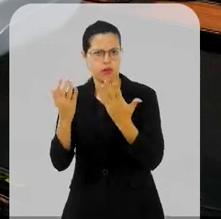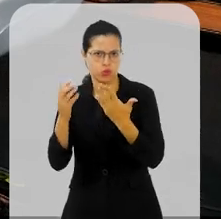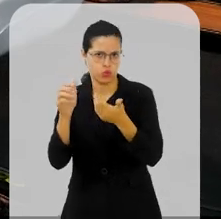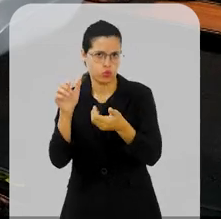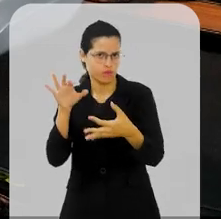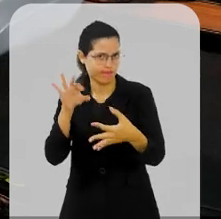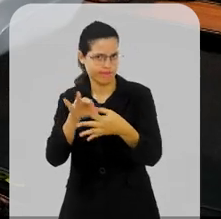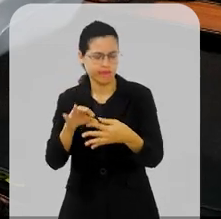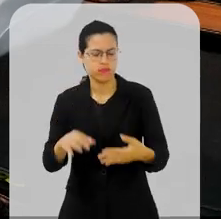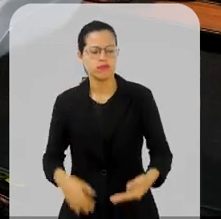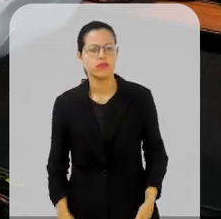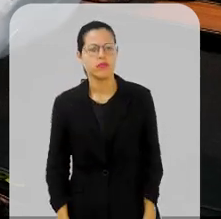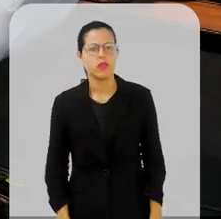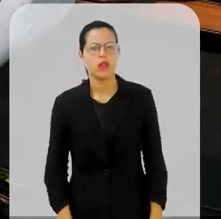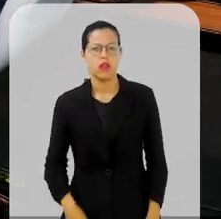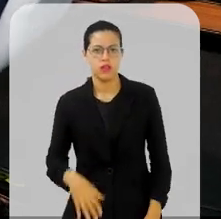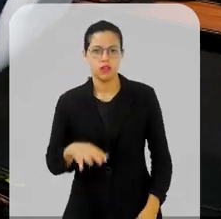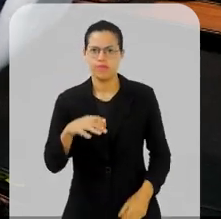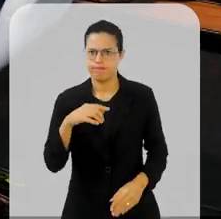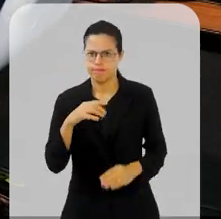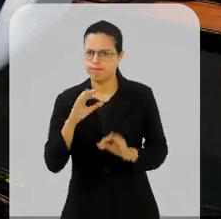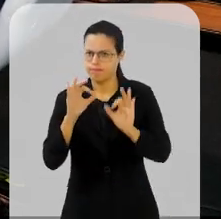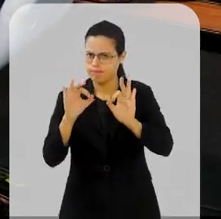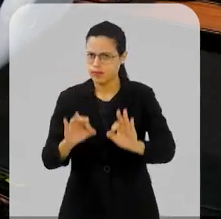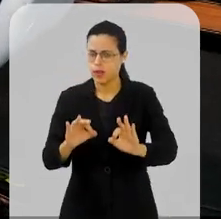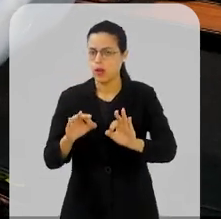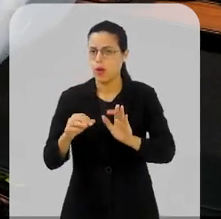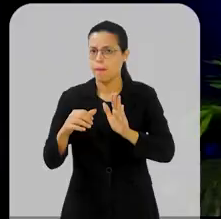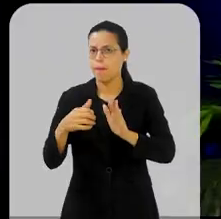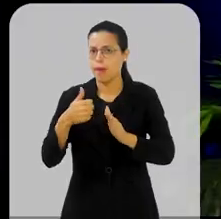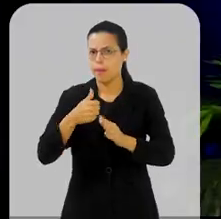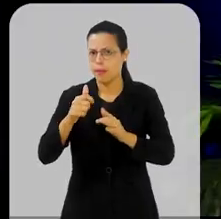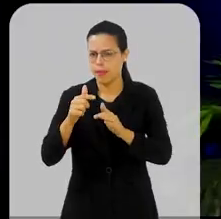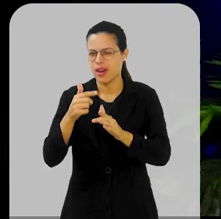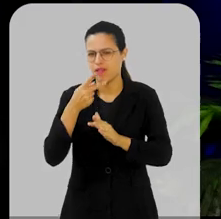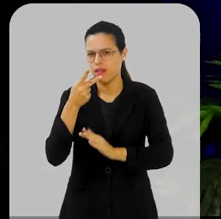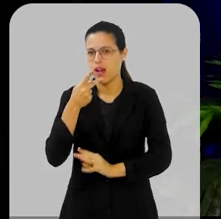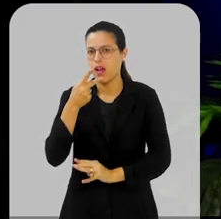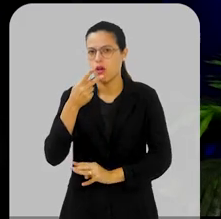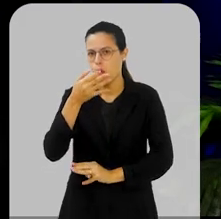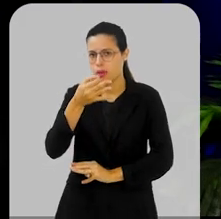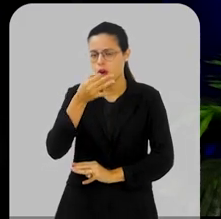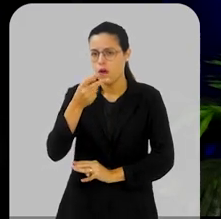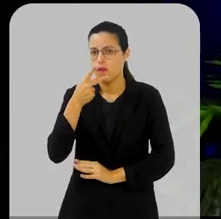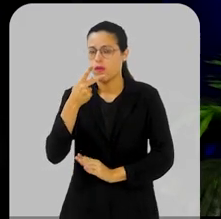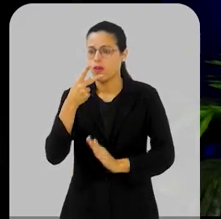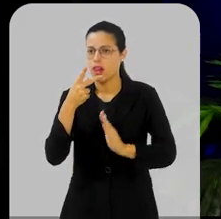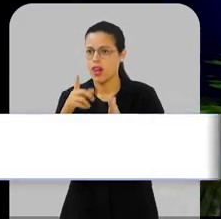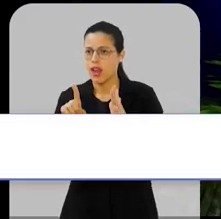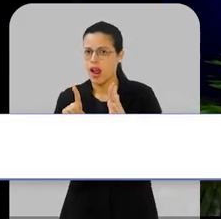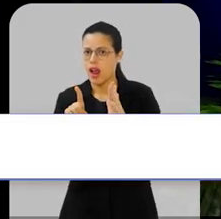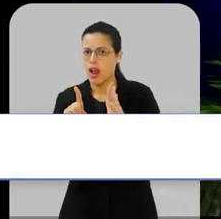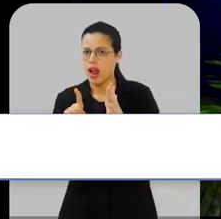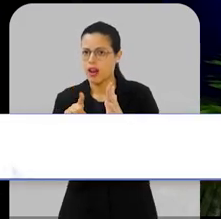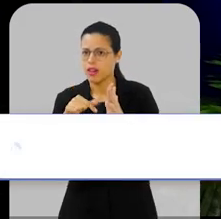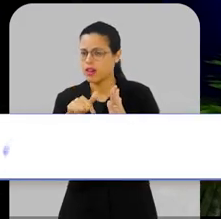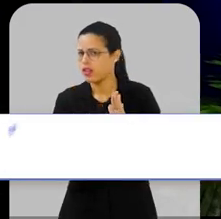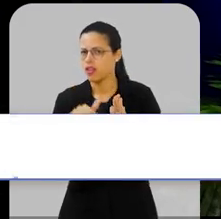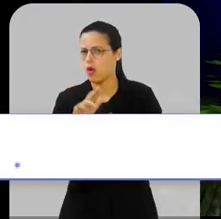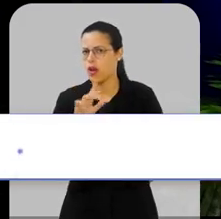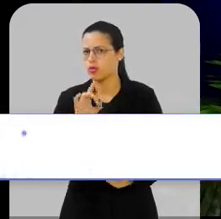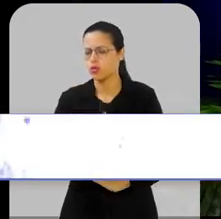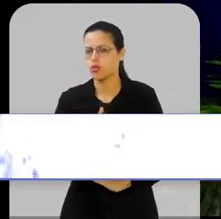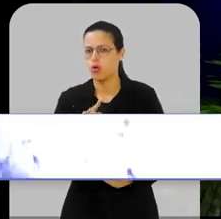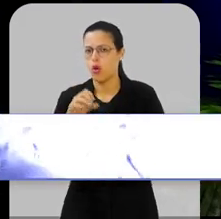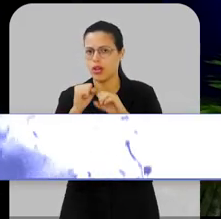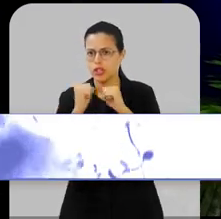eventos. Sem dúvida nenhuma. Eu até na minha primeira intervenção, eu falei que aí não seria só um